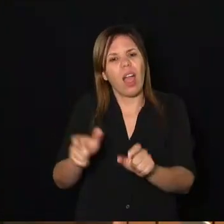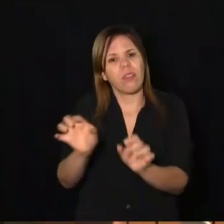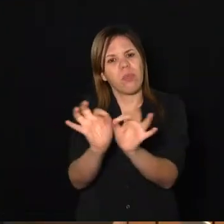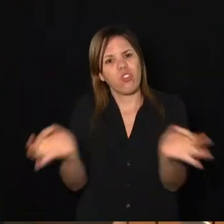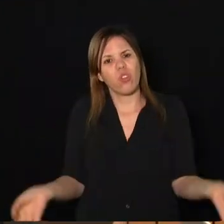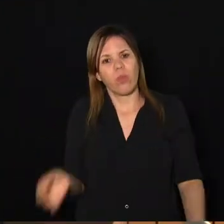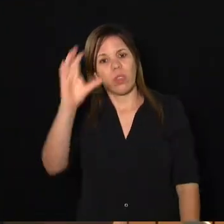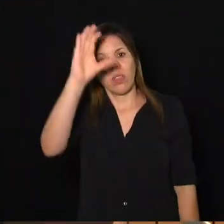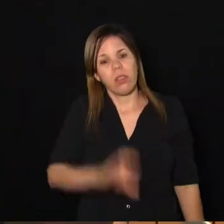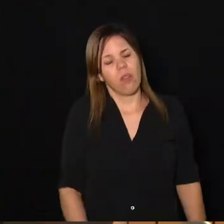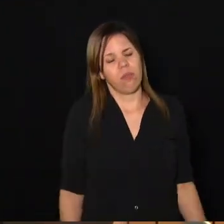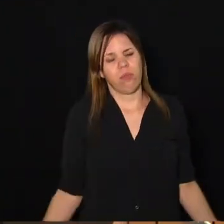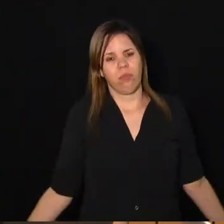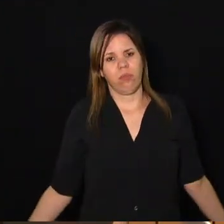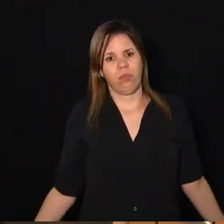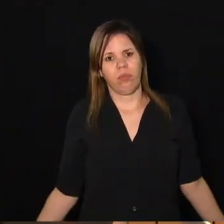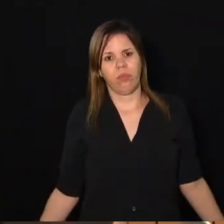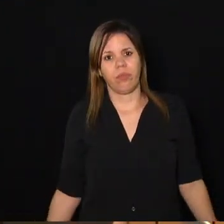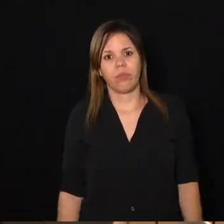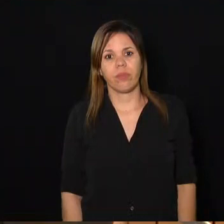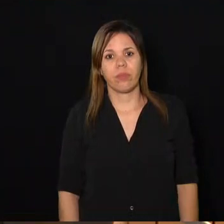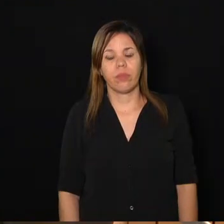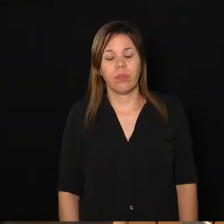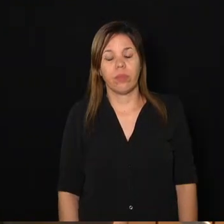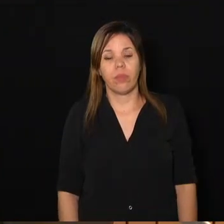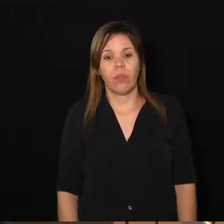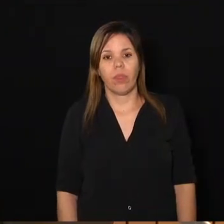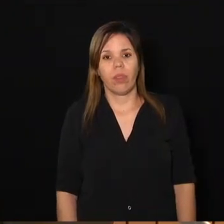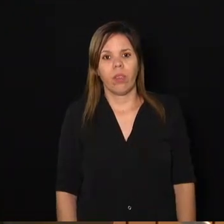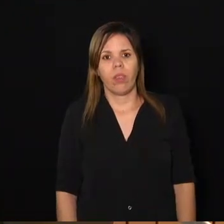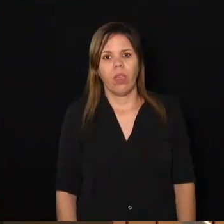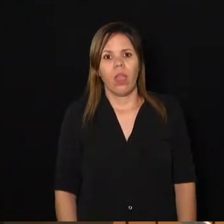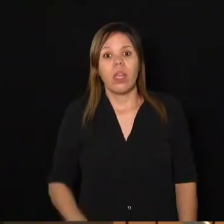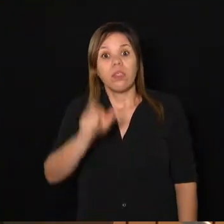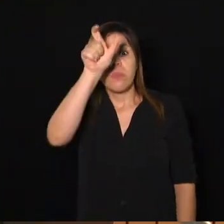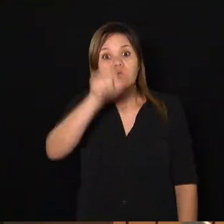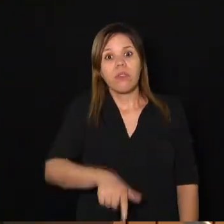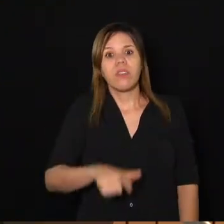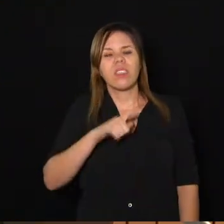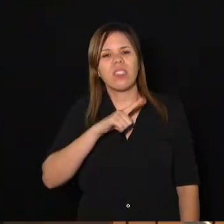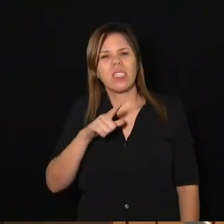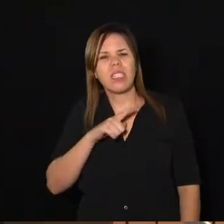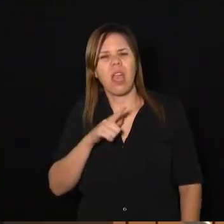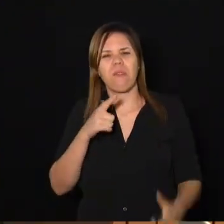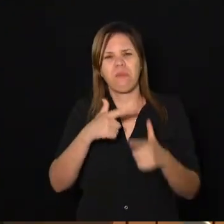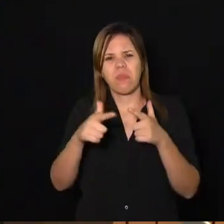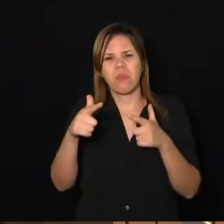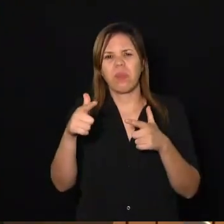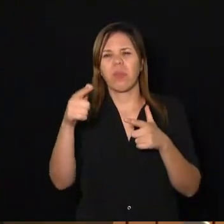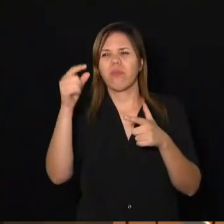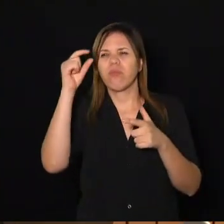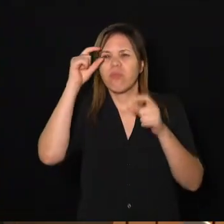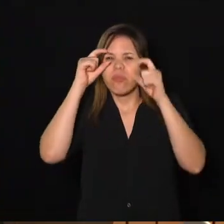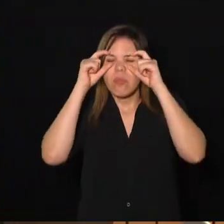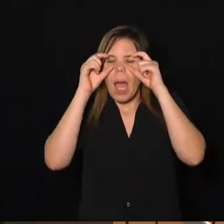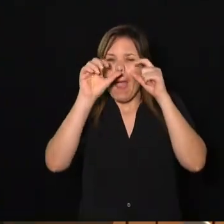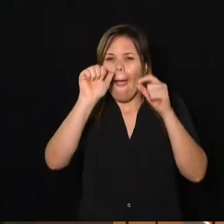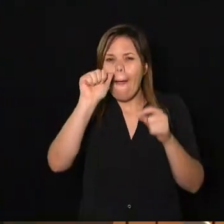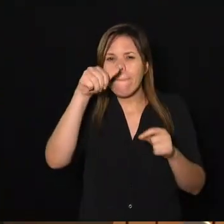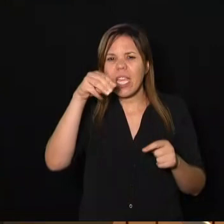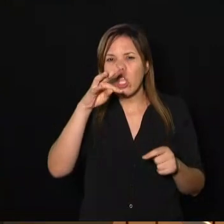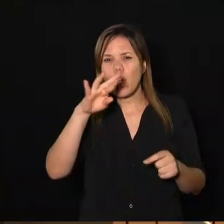as pessoas que tem as ametropias as pessoas que tem ametropias ametropias são